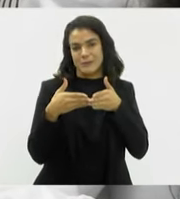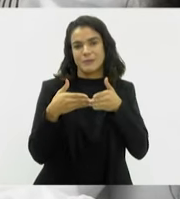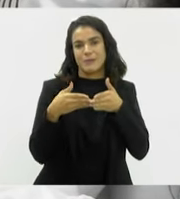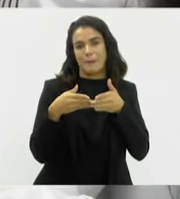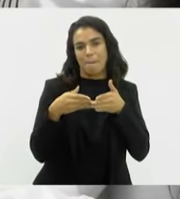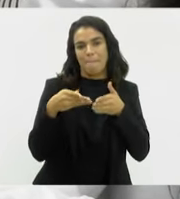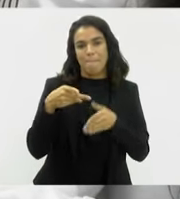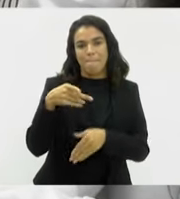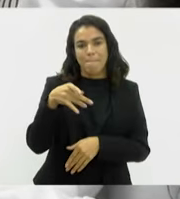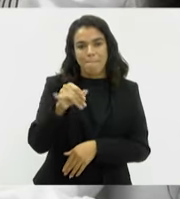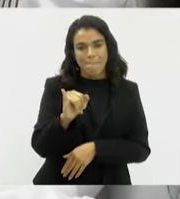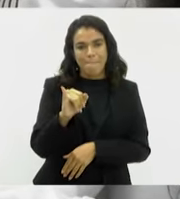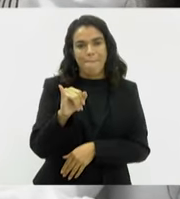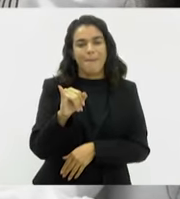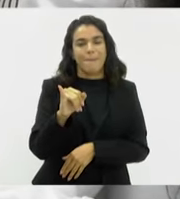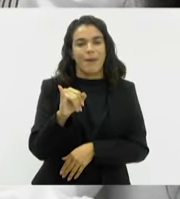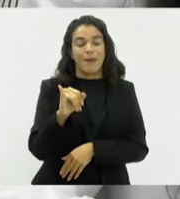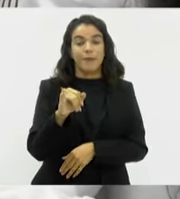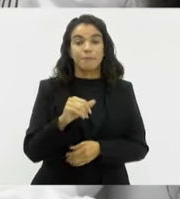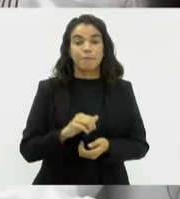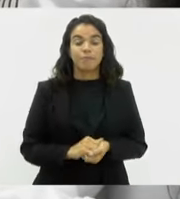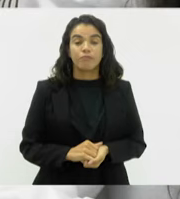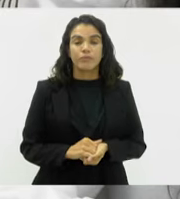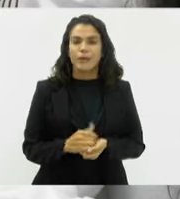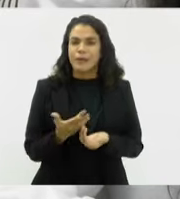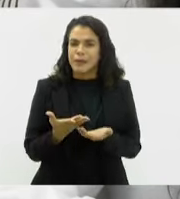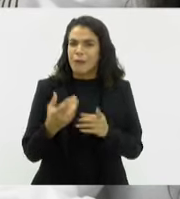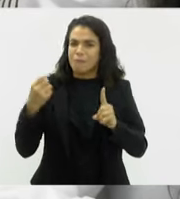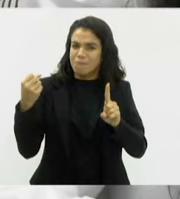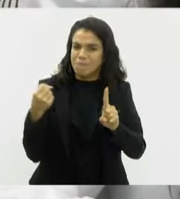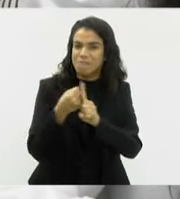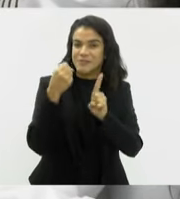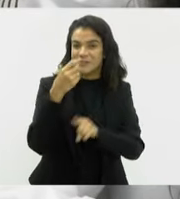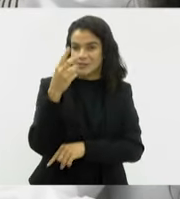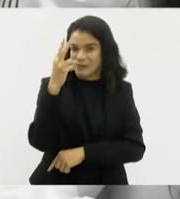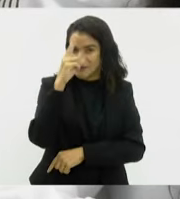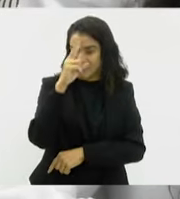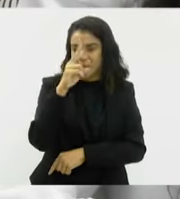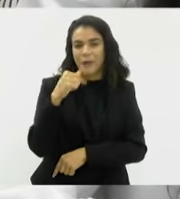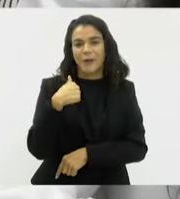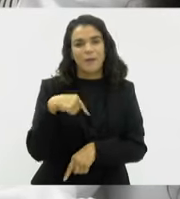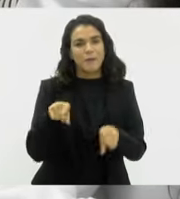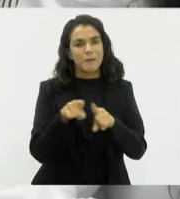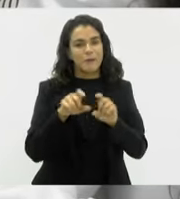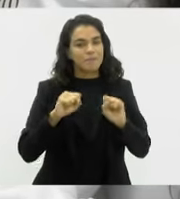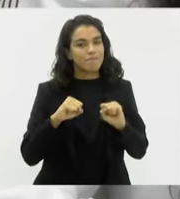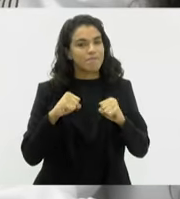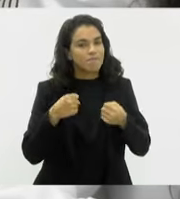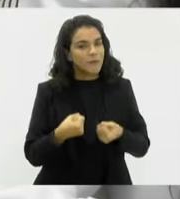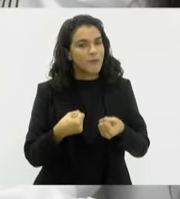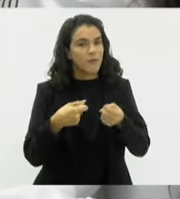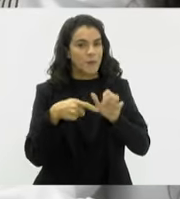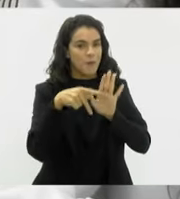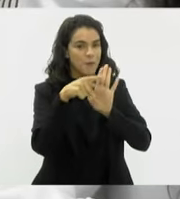paternidade. Então, considerando que a gente está fazendo história aqui, eu queria defender o projeto, né, de resolução